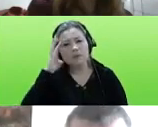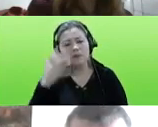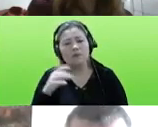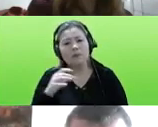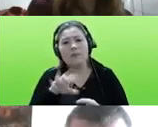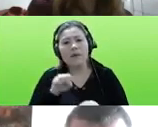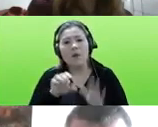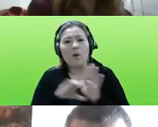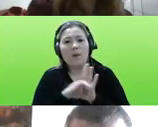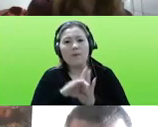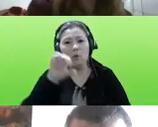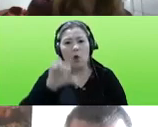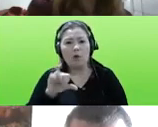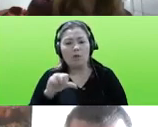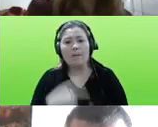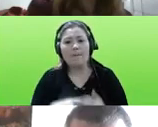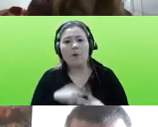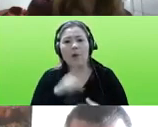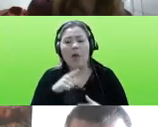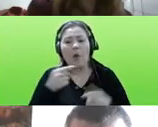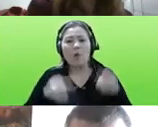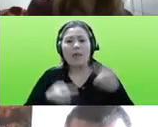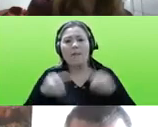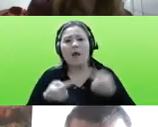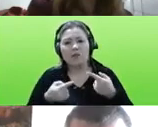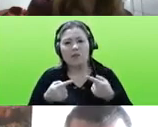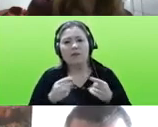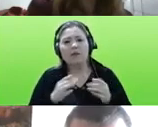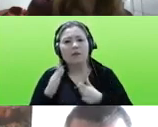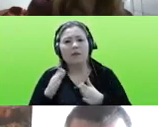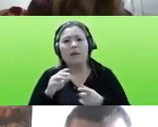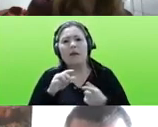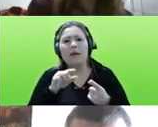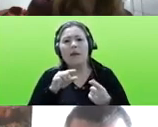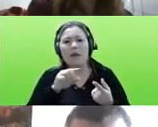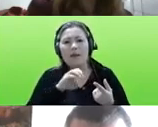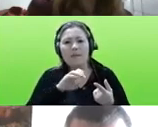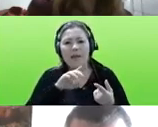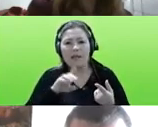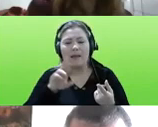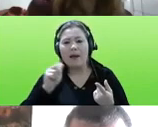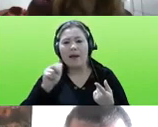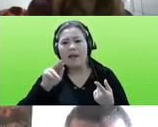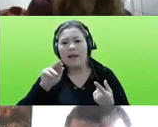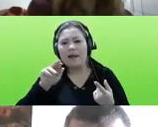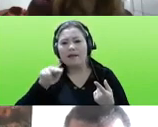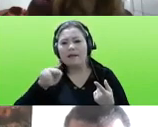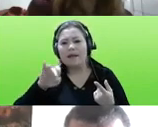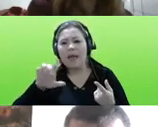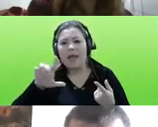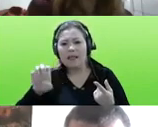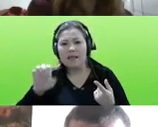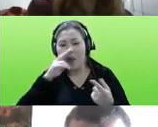o capítulo 9, porque ele é um debate entre a M. Ellen e a Raeliegg, uma entrevista feita